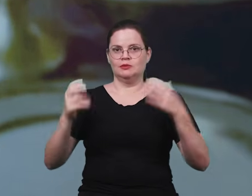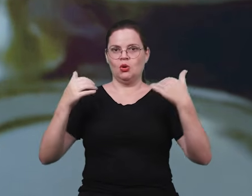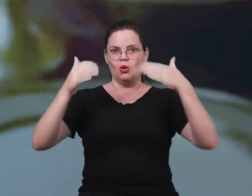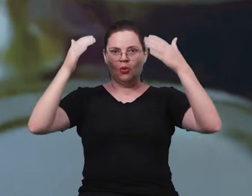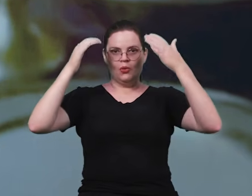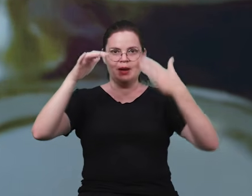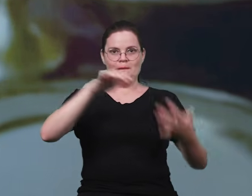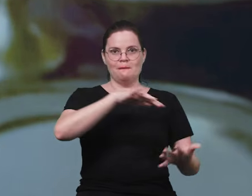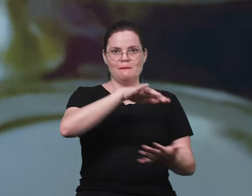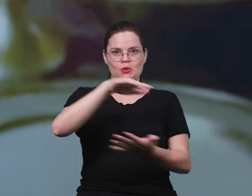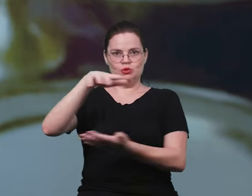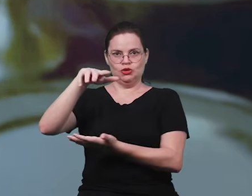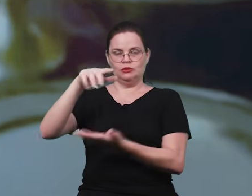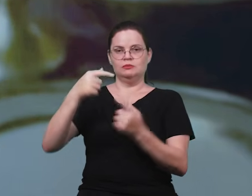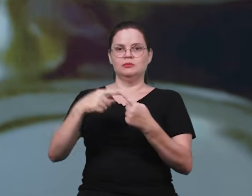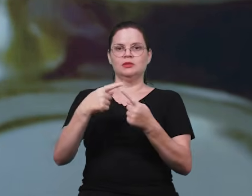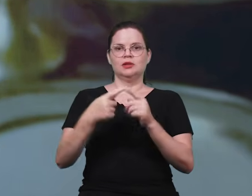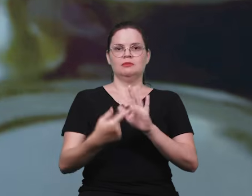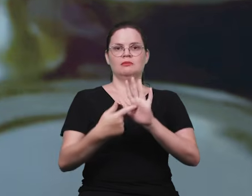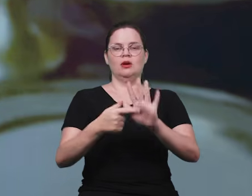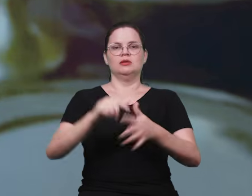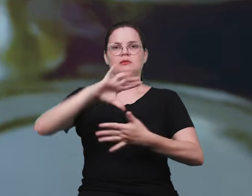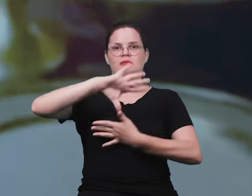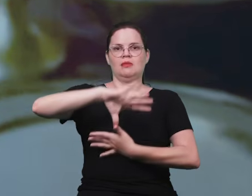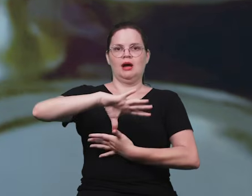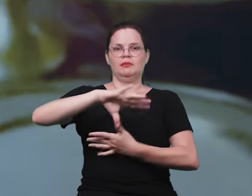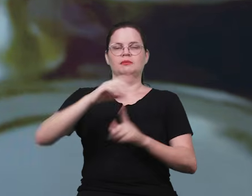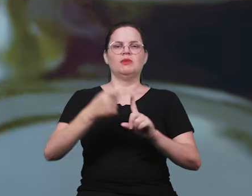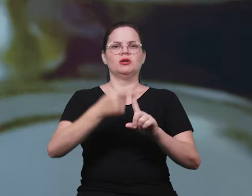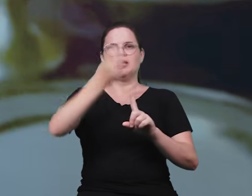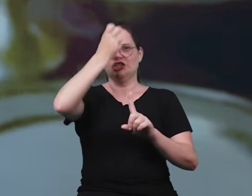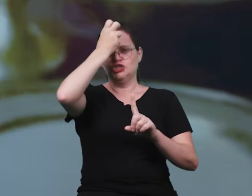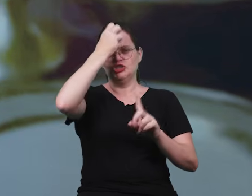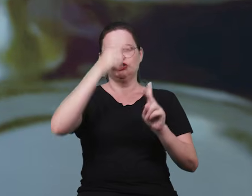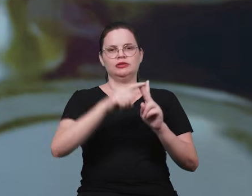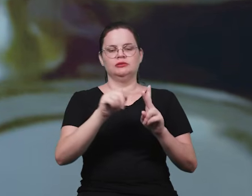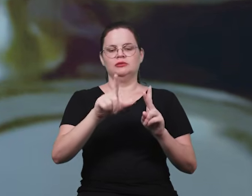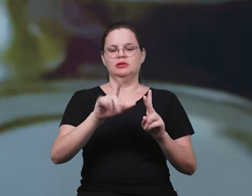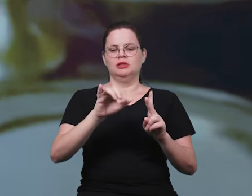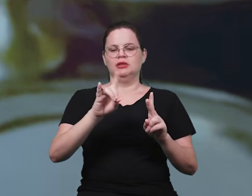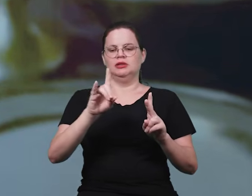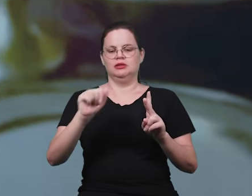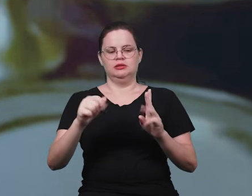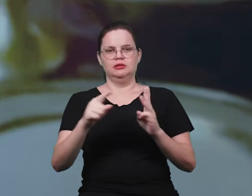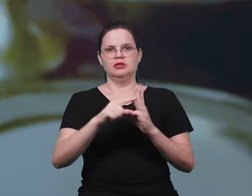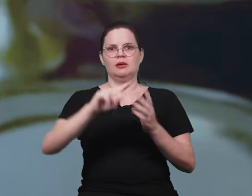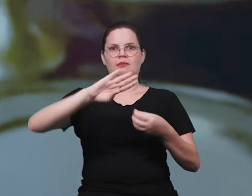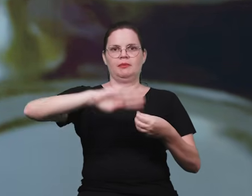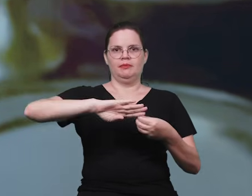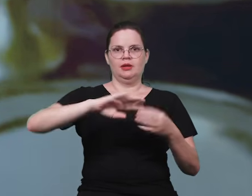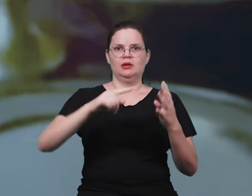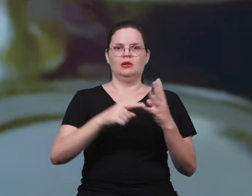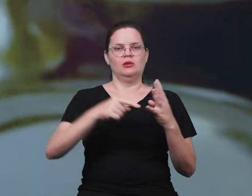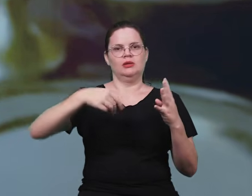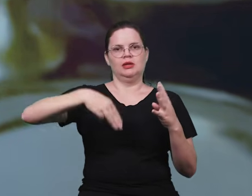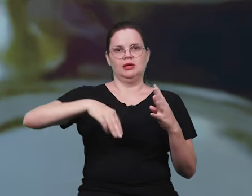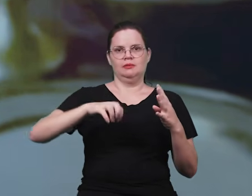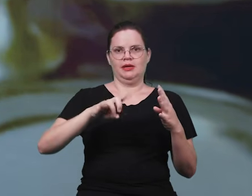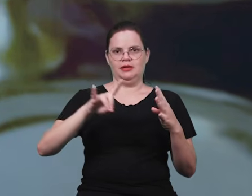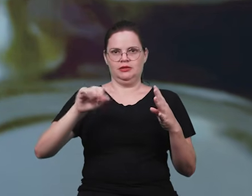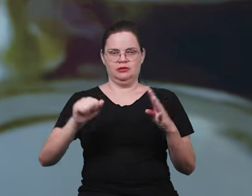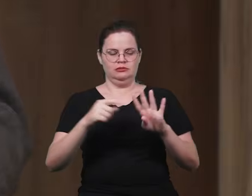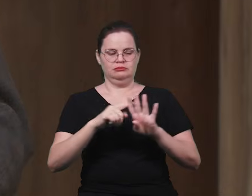mundiais. Tem um mapa que mostra o Egito, a Lídia, Babilônia e Média. Perfeitamente.